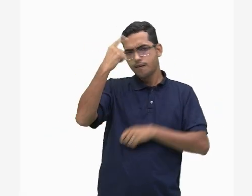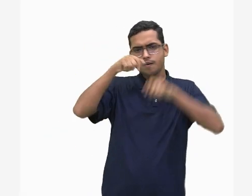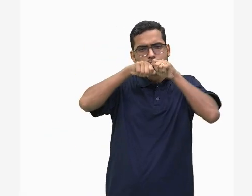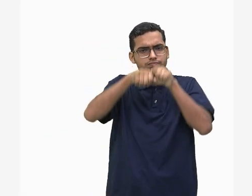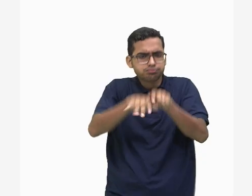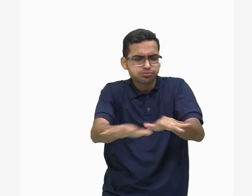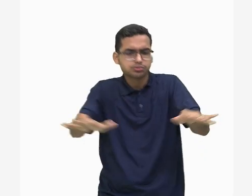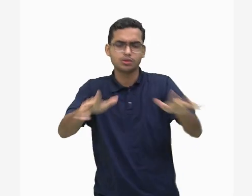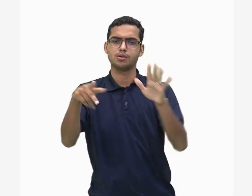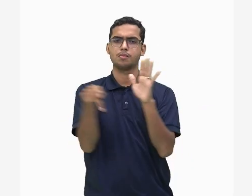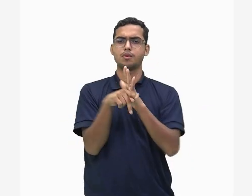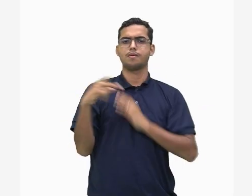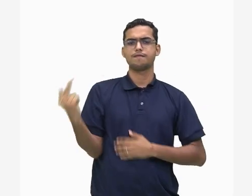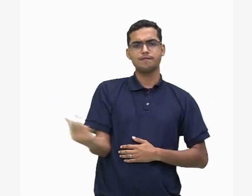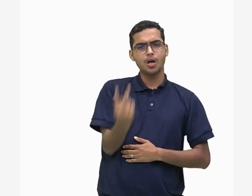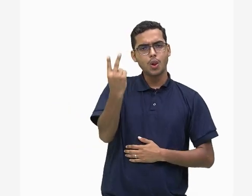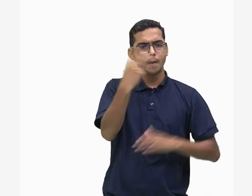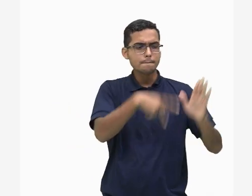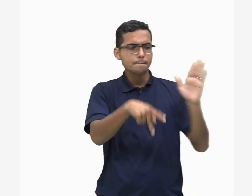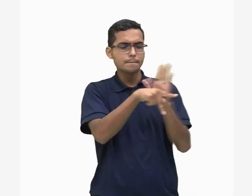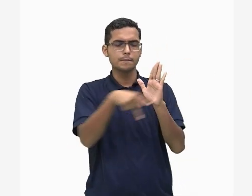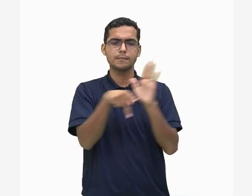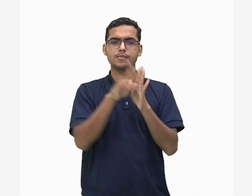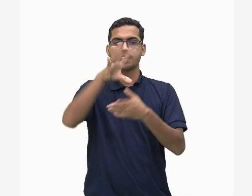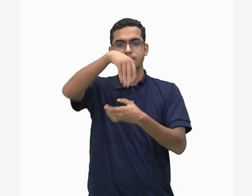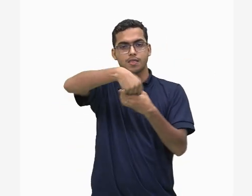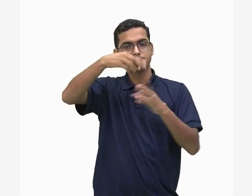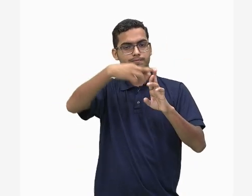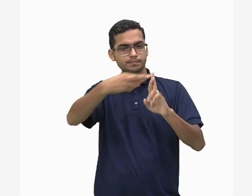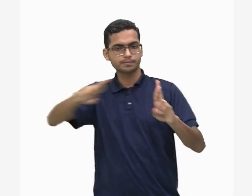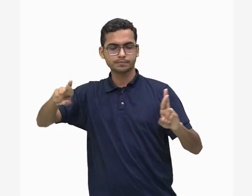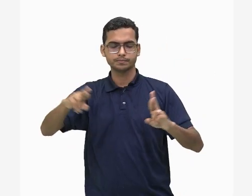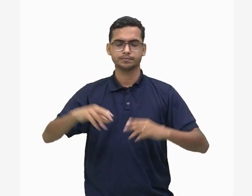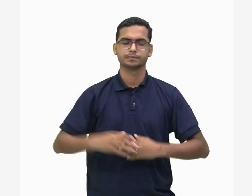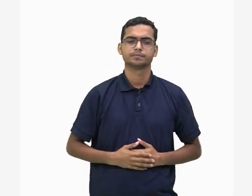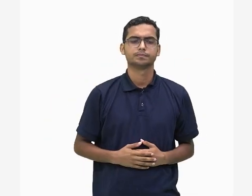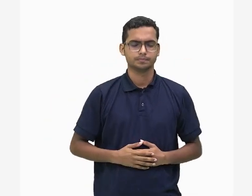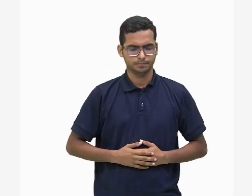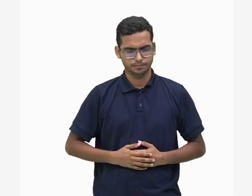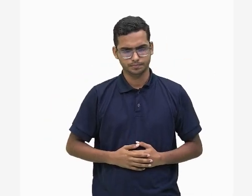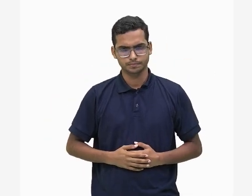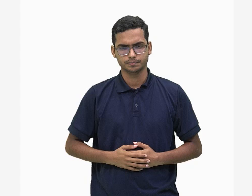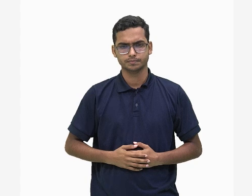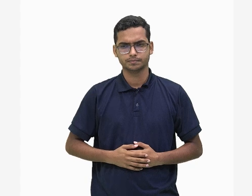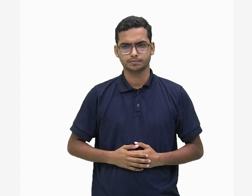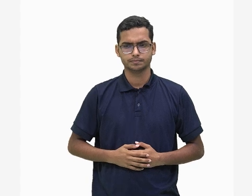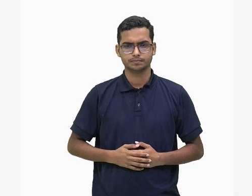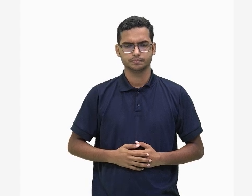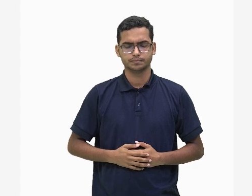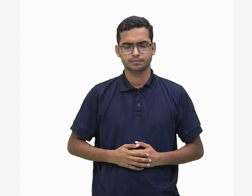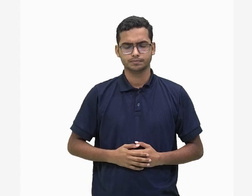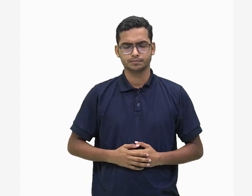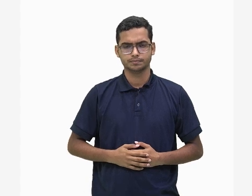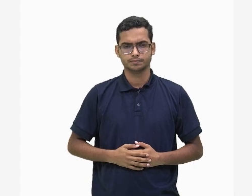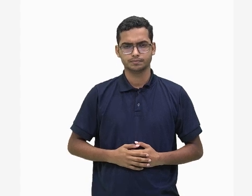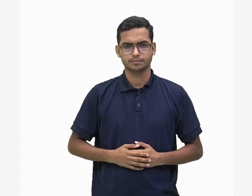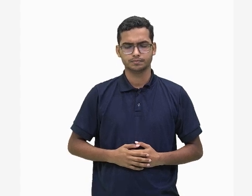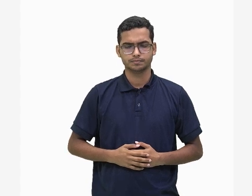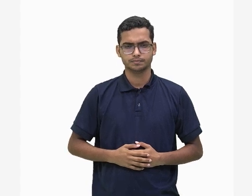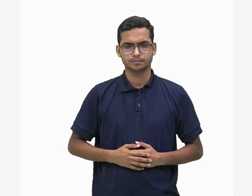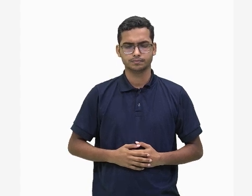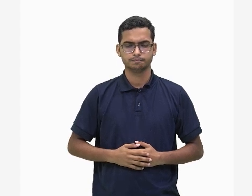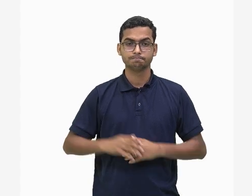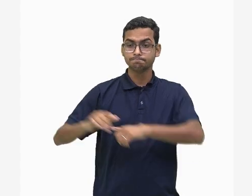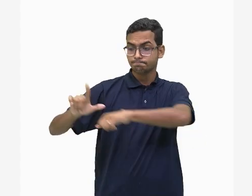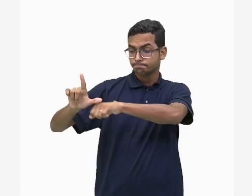das religiões. Então, nós podemos dizer que é a partir das lideranças religiosas